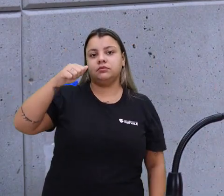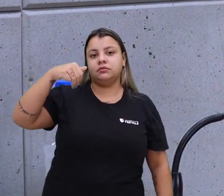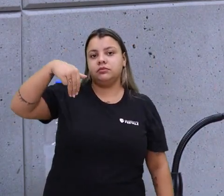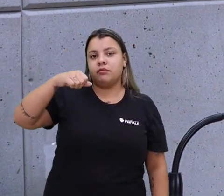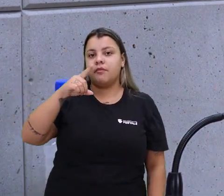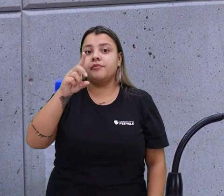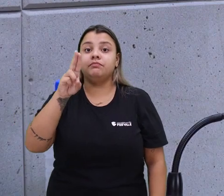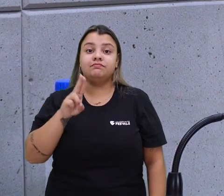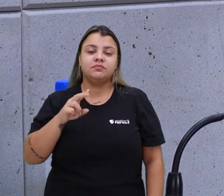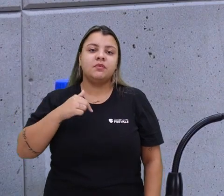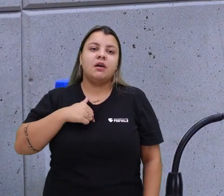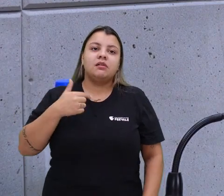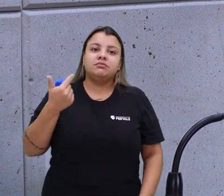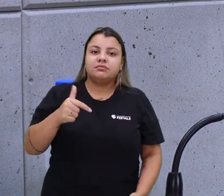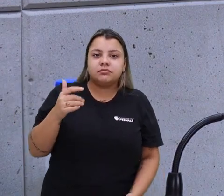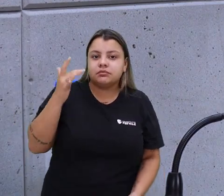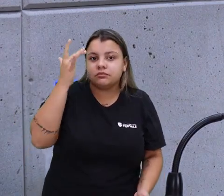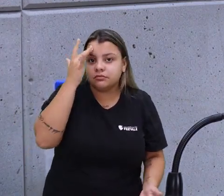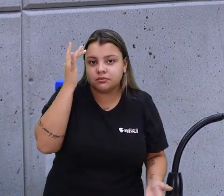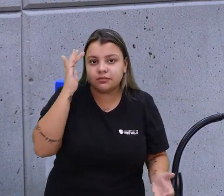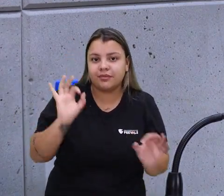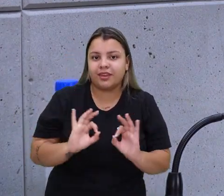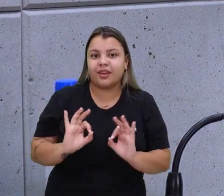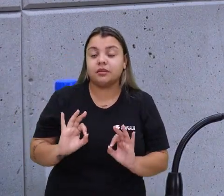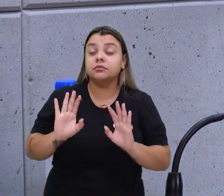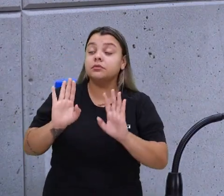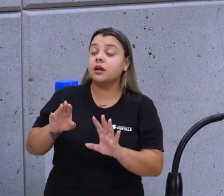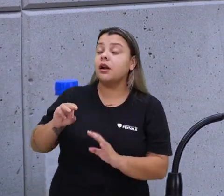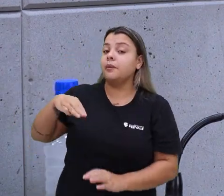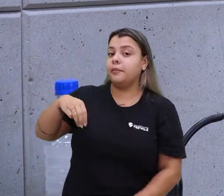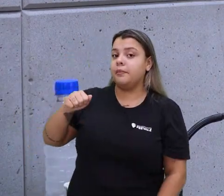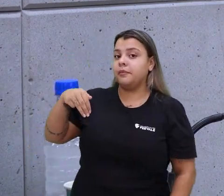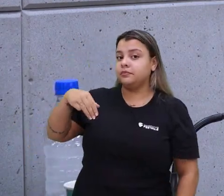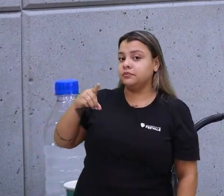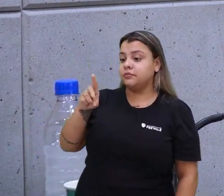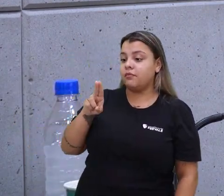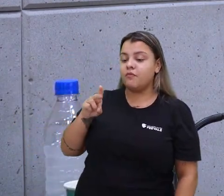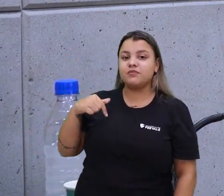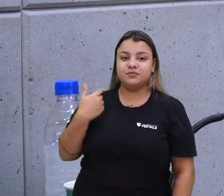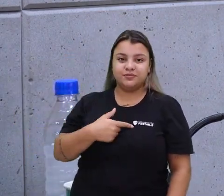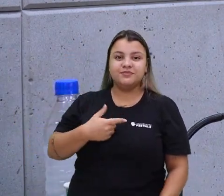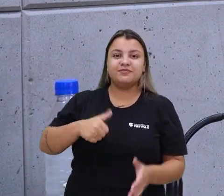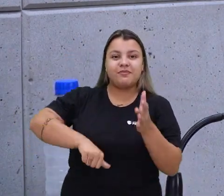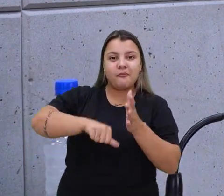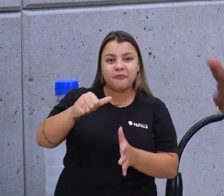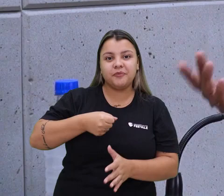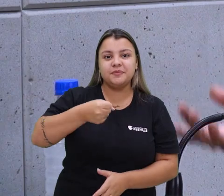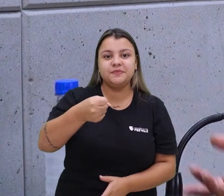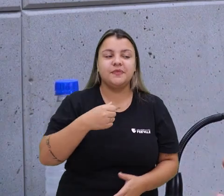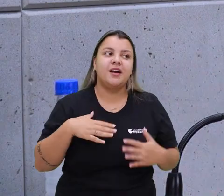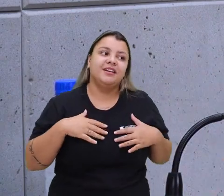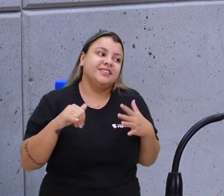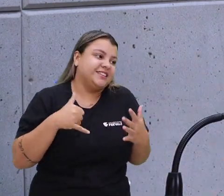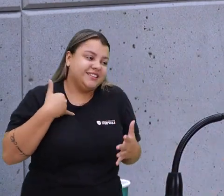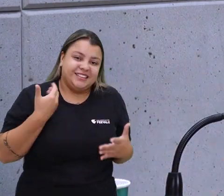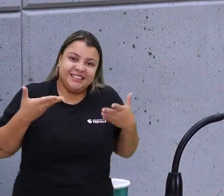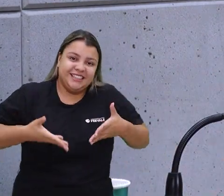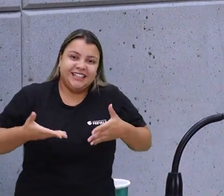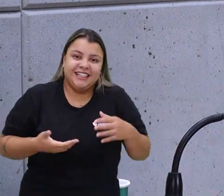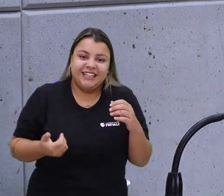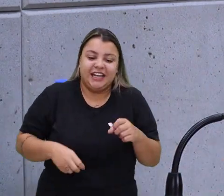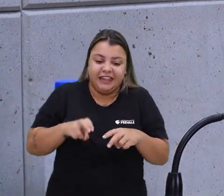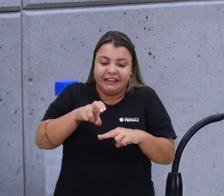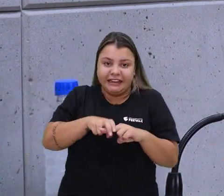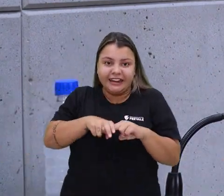tinha cabeça que eu tinha hoje eu tinha cabeça muito madu foi nosso primeiro entrevistado É uma honra tá aqui né imagina entrevistaram o chefe